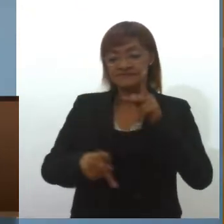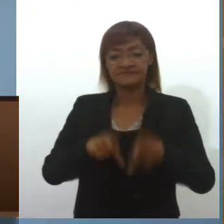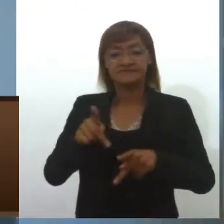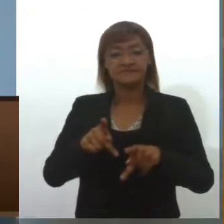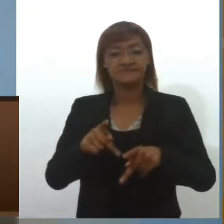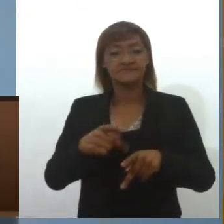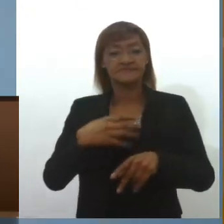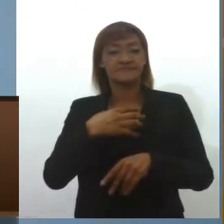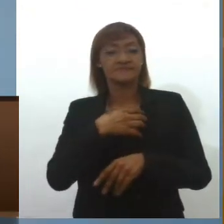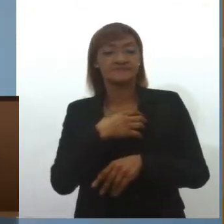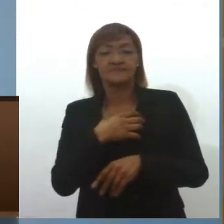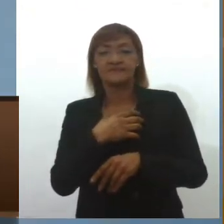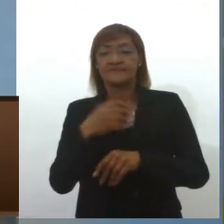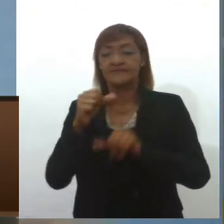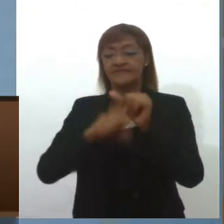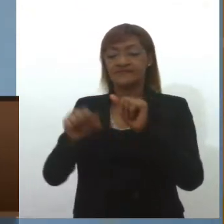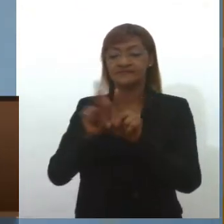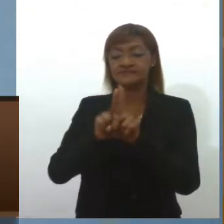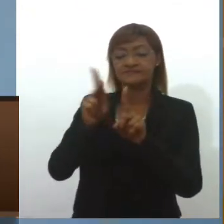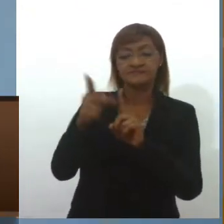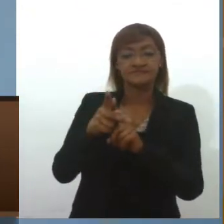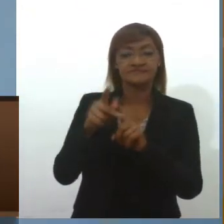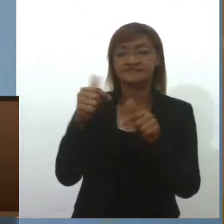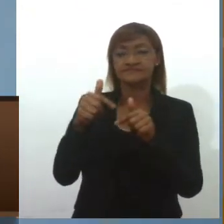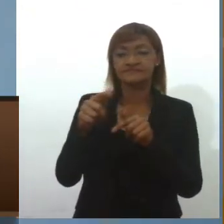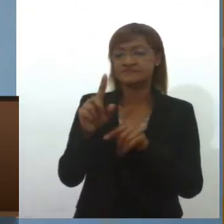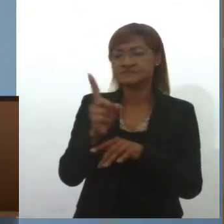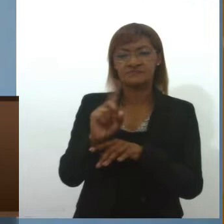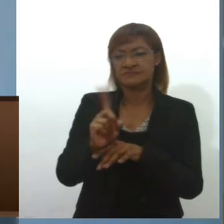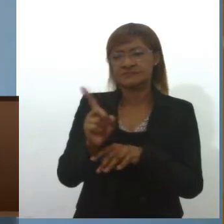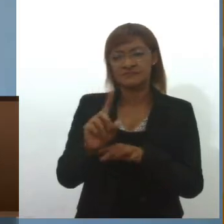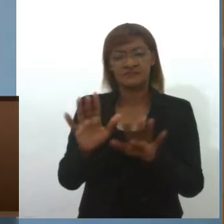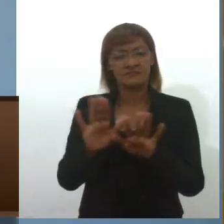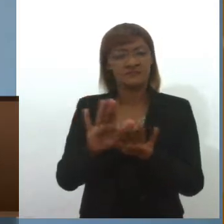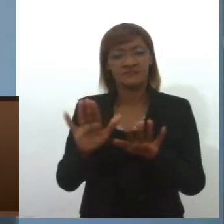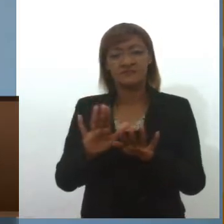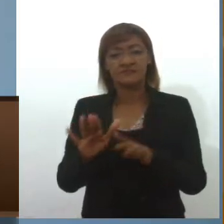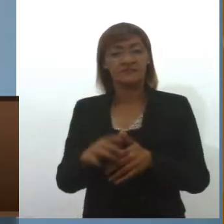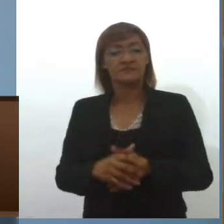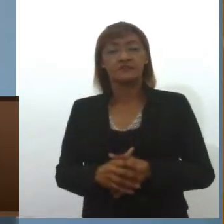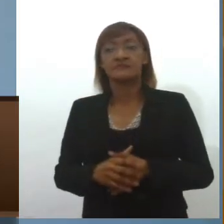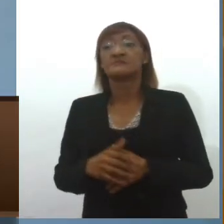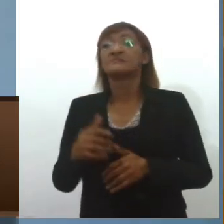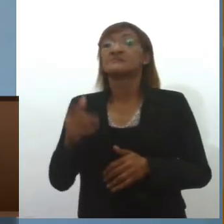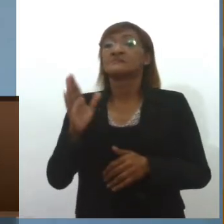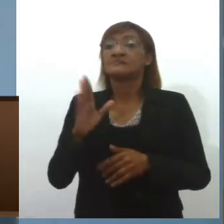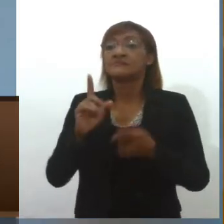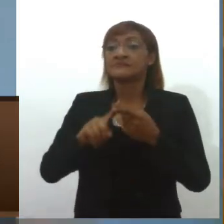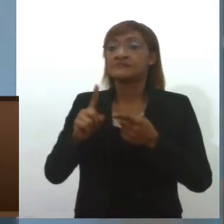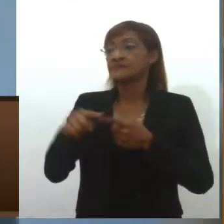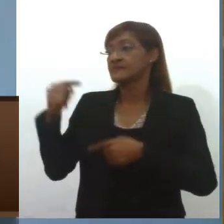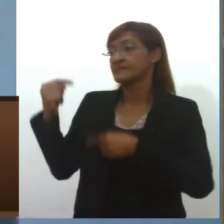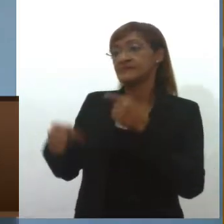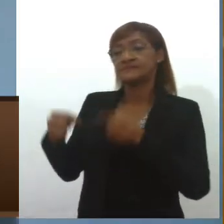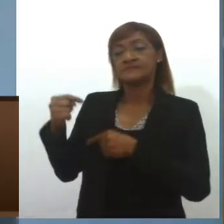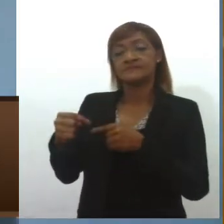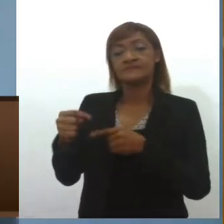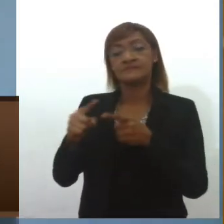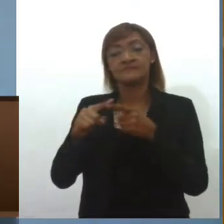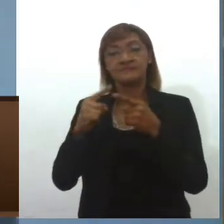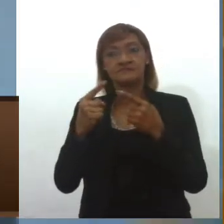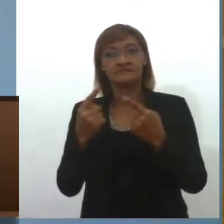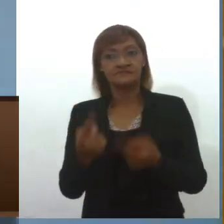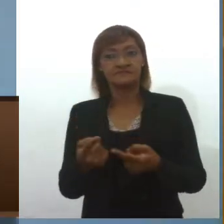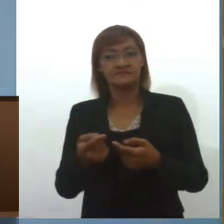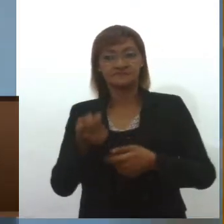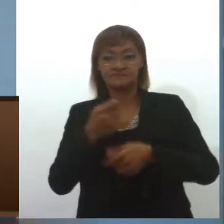da Previdência, uma reforma do mercado de trabalho. Não é nem isso que eu estou falando, porque isso também cabe muita discussão. Mas muitas reformas